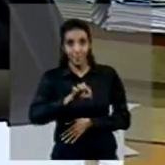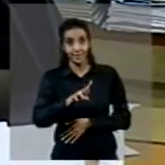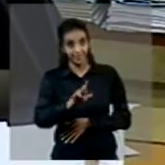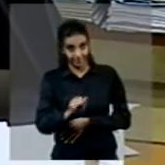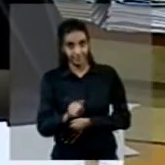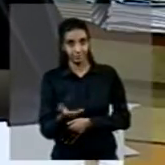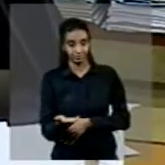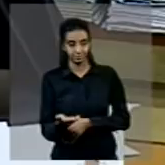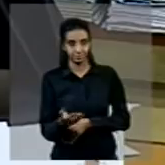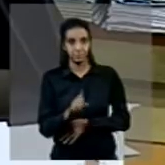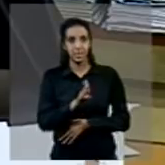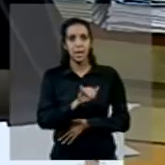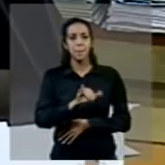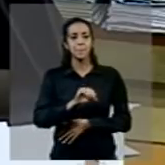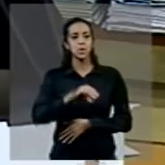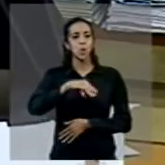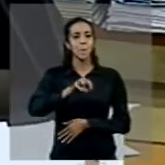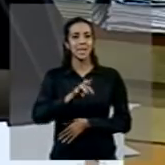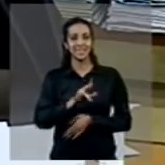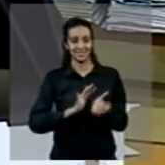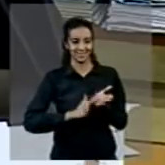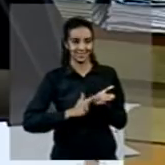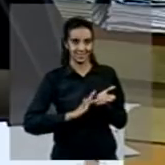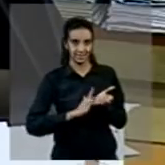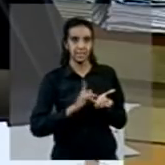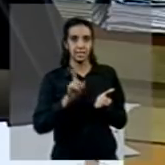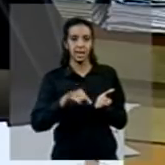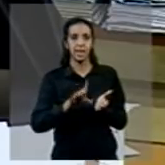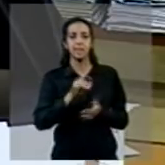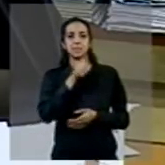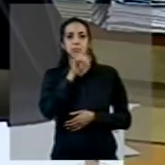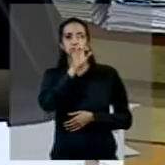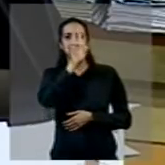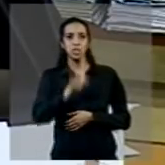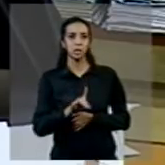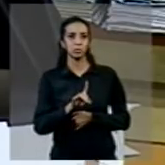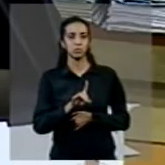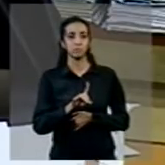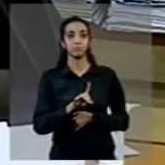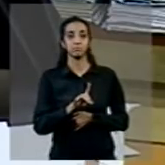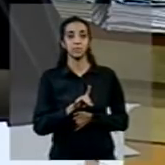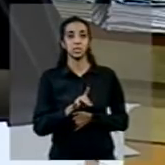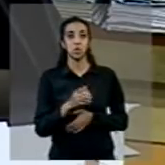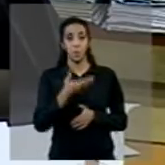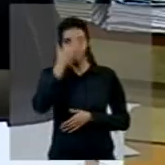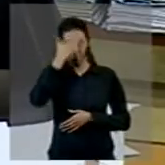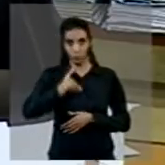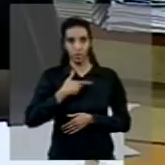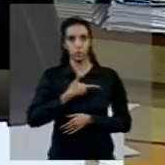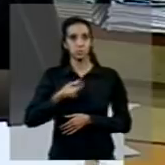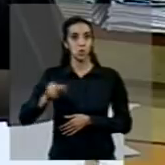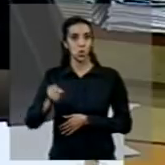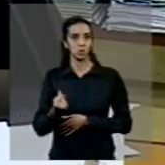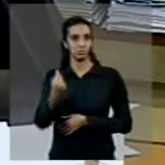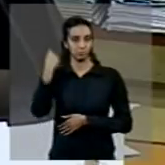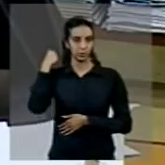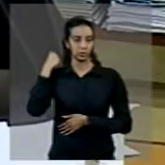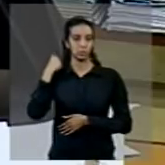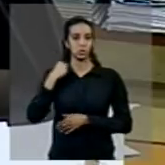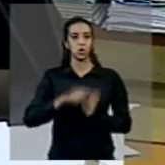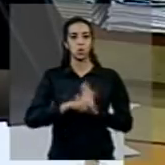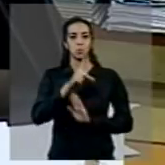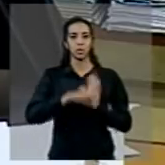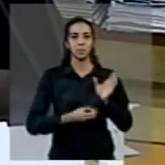A biometria passou a ser utilizada como instrumento de identificação do eleitor em 2008, com a implementação do Programa de